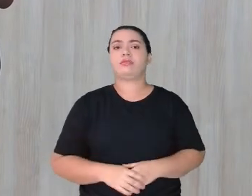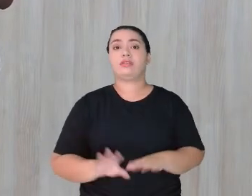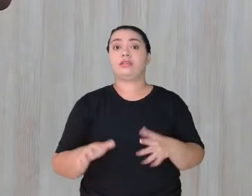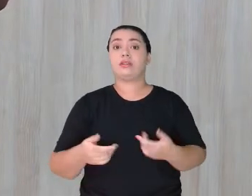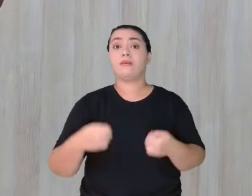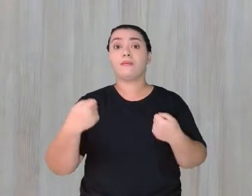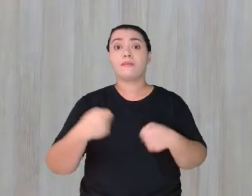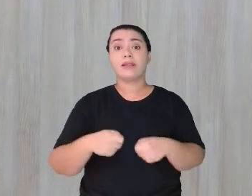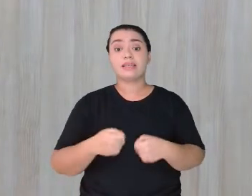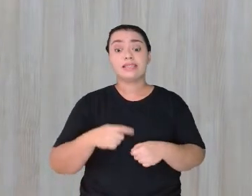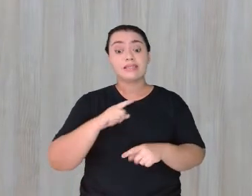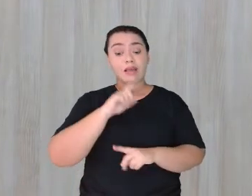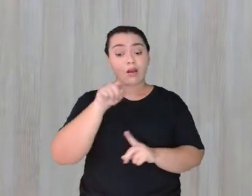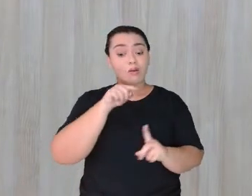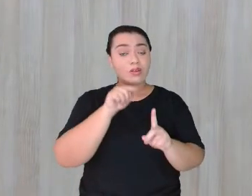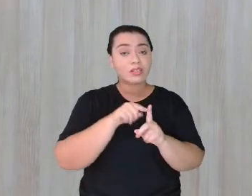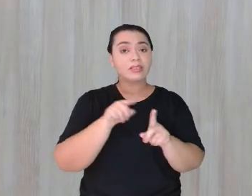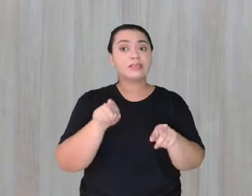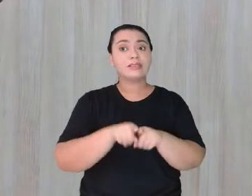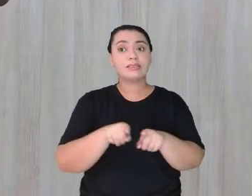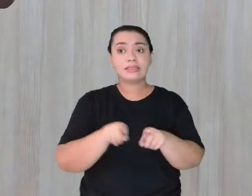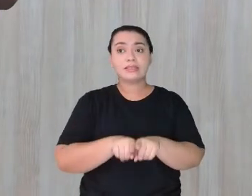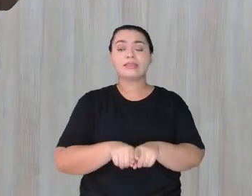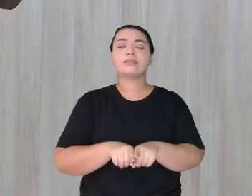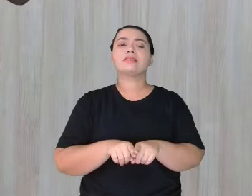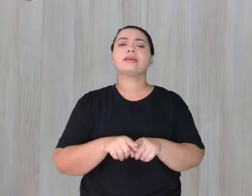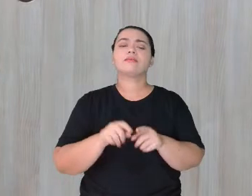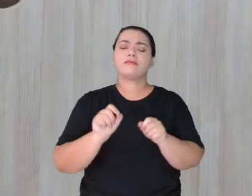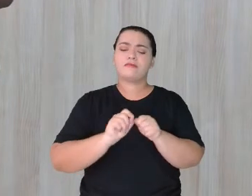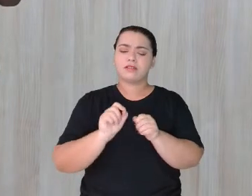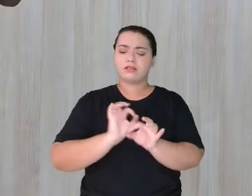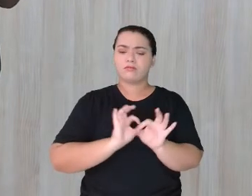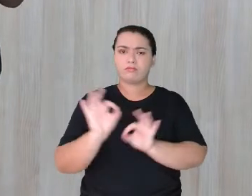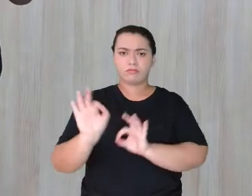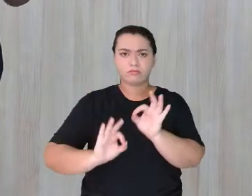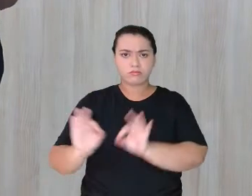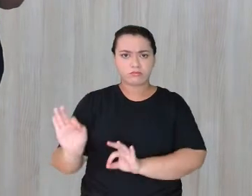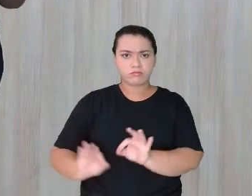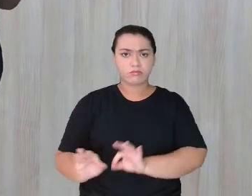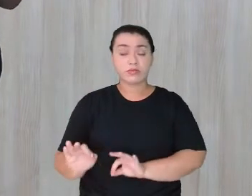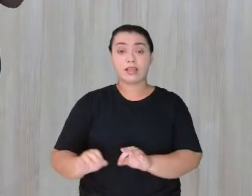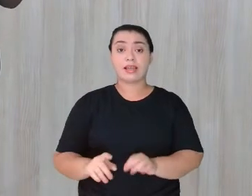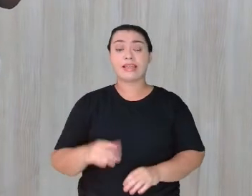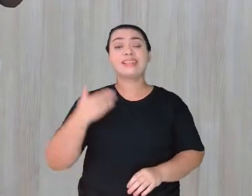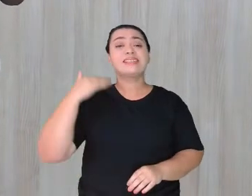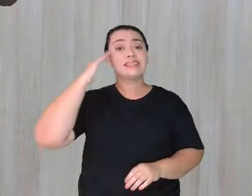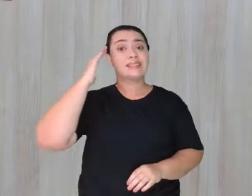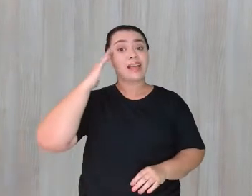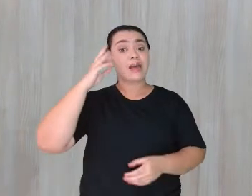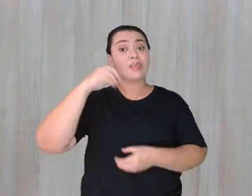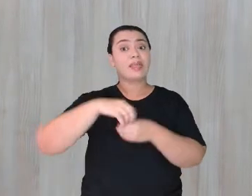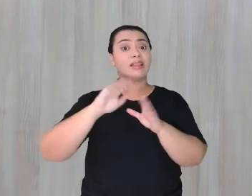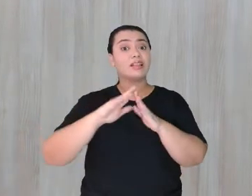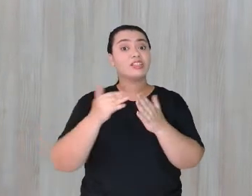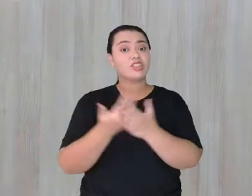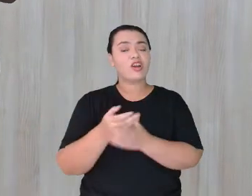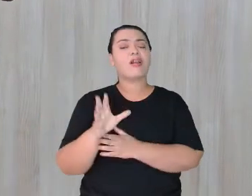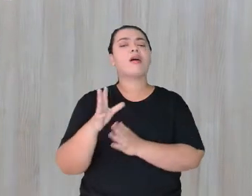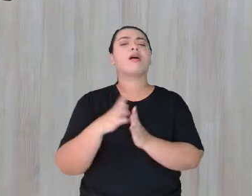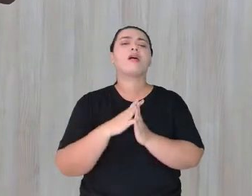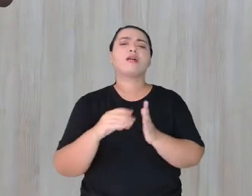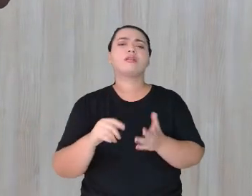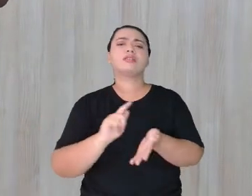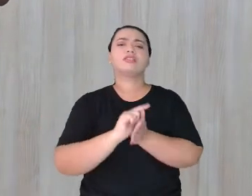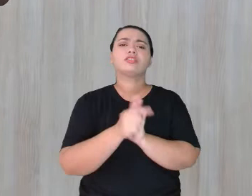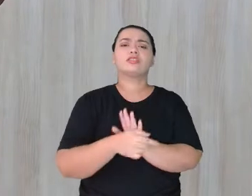máximo objetivo na hora de produzir, tentar reproduzir uma reportagem. A gente sabe que na escola a gente faz reproduções, né? Dos